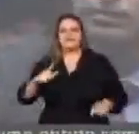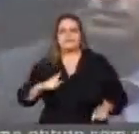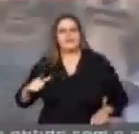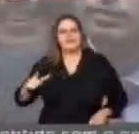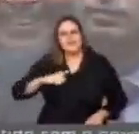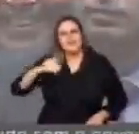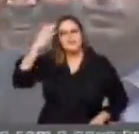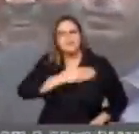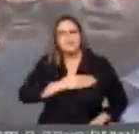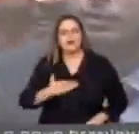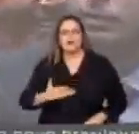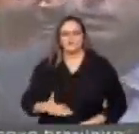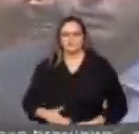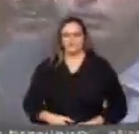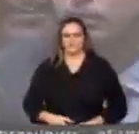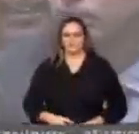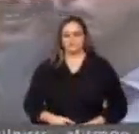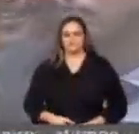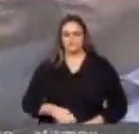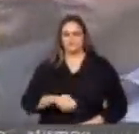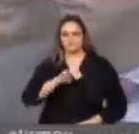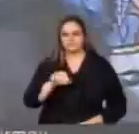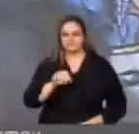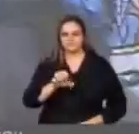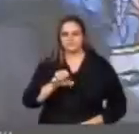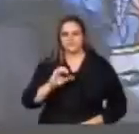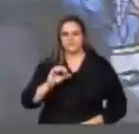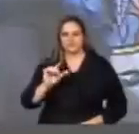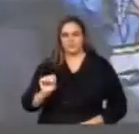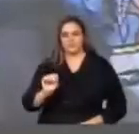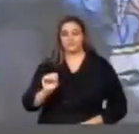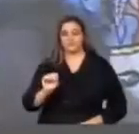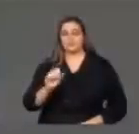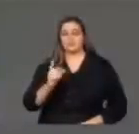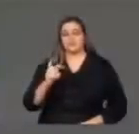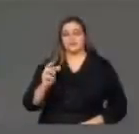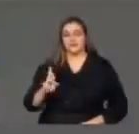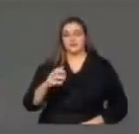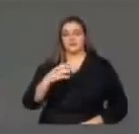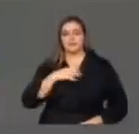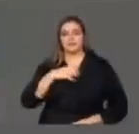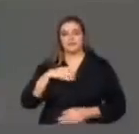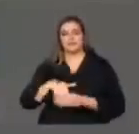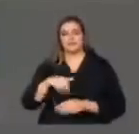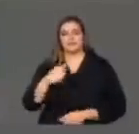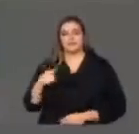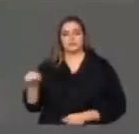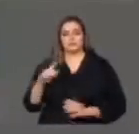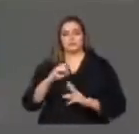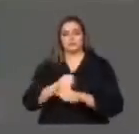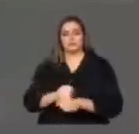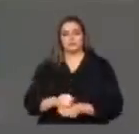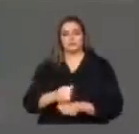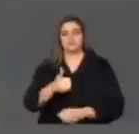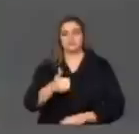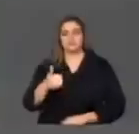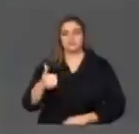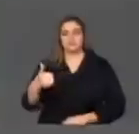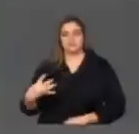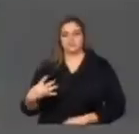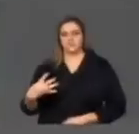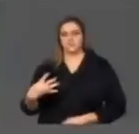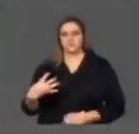aprovada, senhor presidente. Deputado José Carlos Araújo, do PR da Bahia, votou não, totalizando